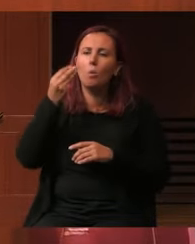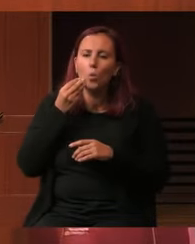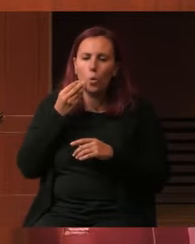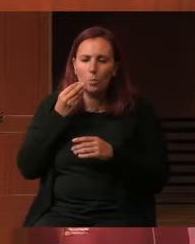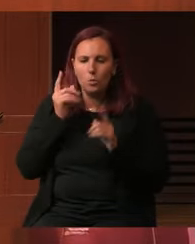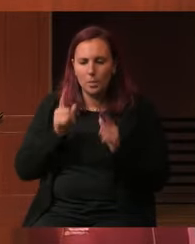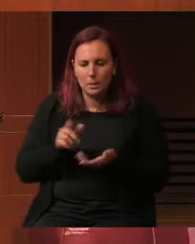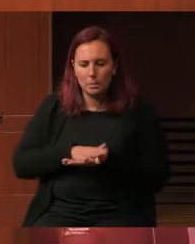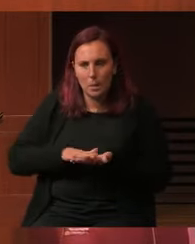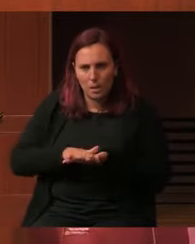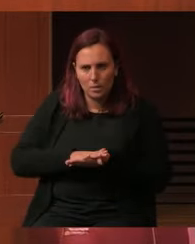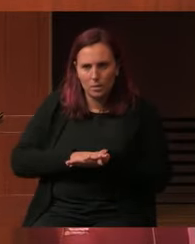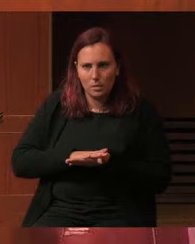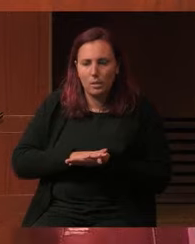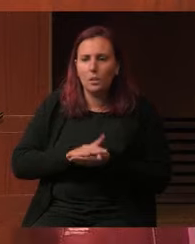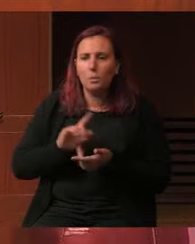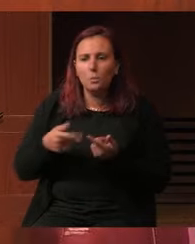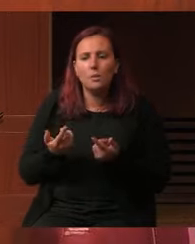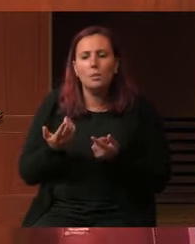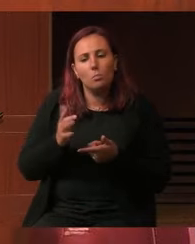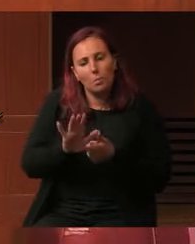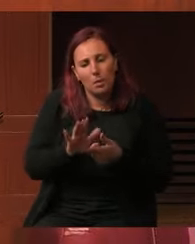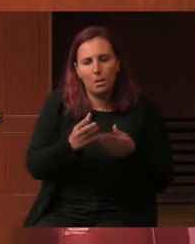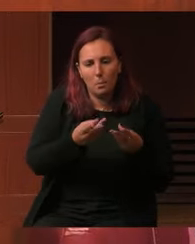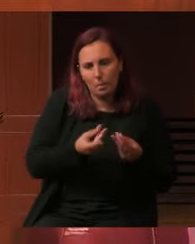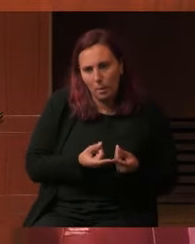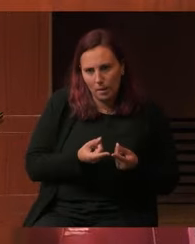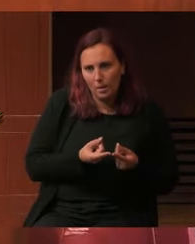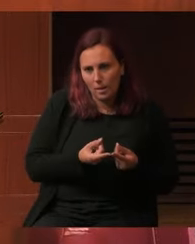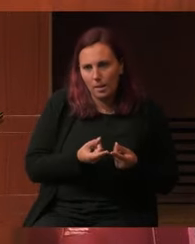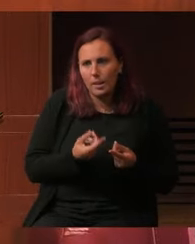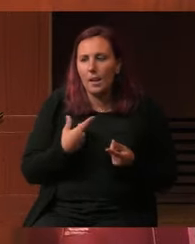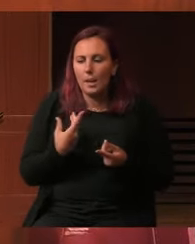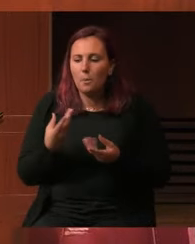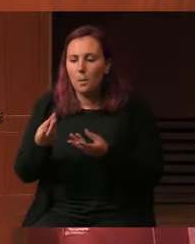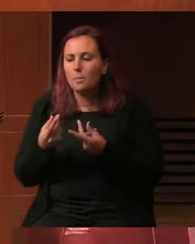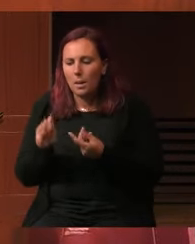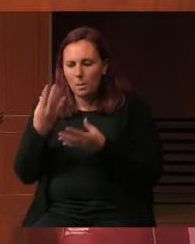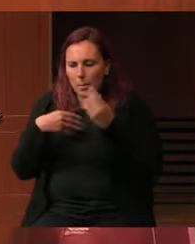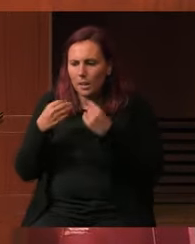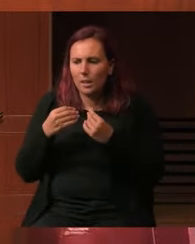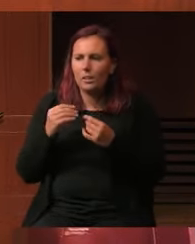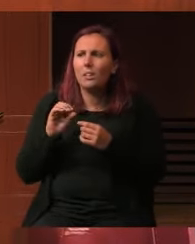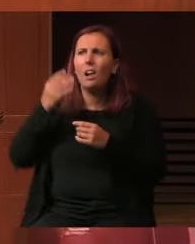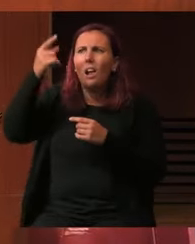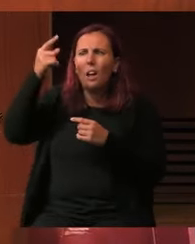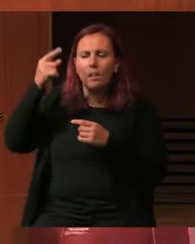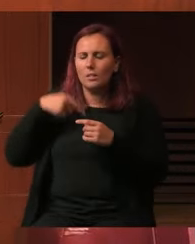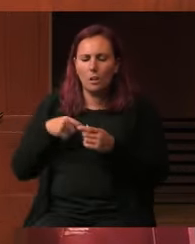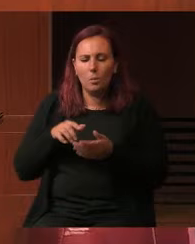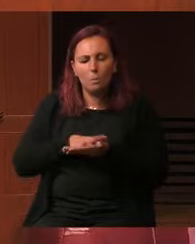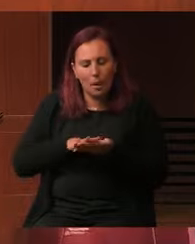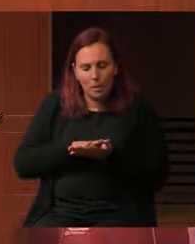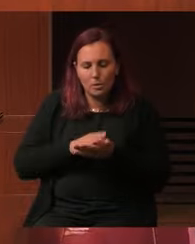começar por baixo. Um exemplo clássico é a matemática. Eu não consigo começar a aprender matemática por cima. Eu tenho de saber as